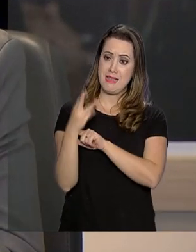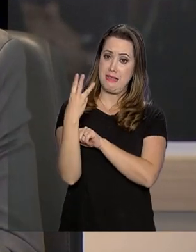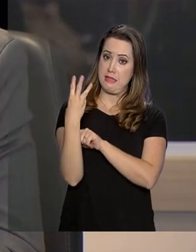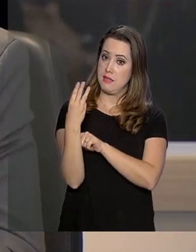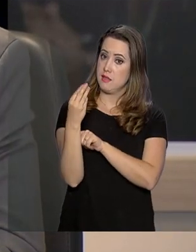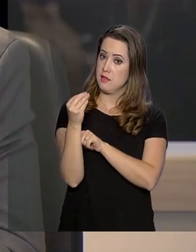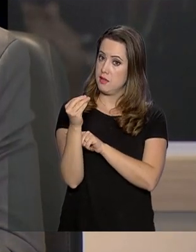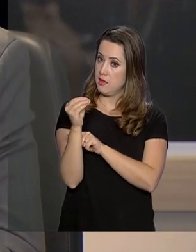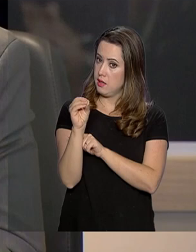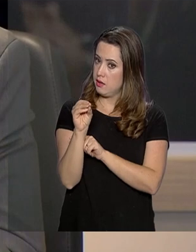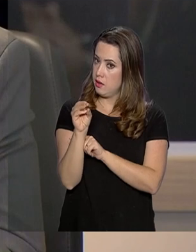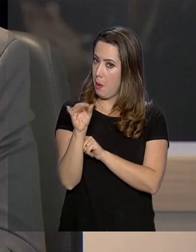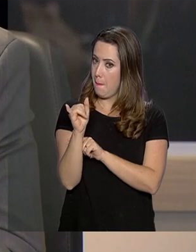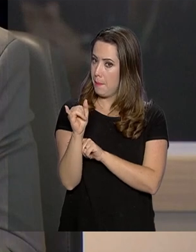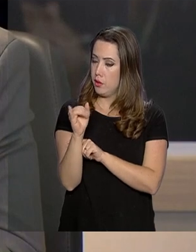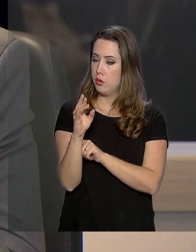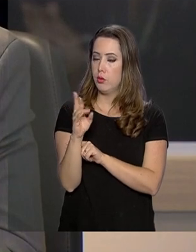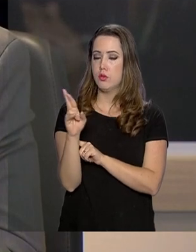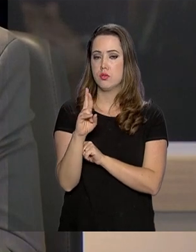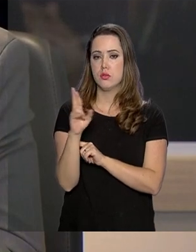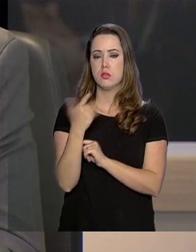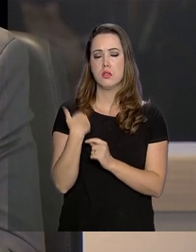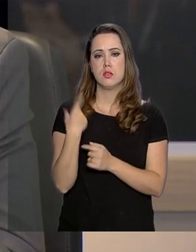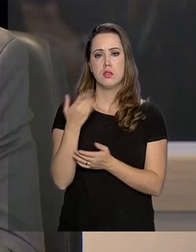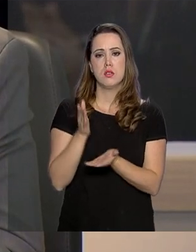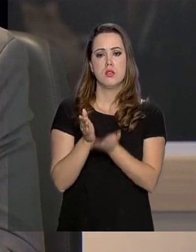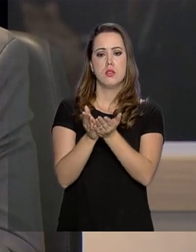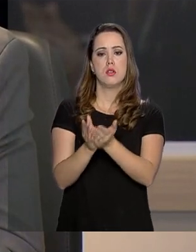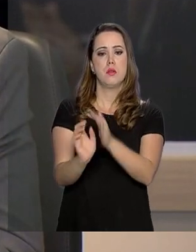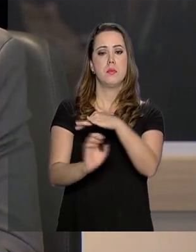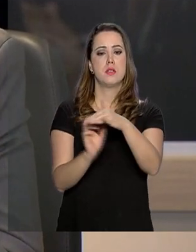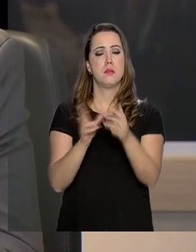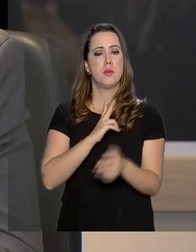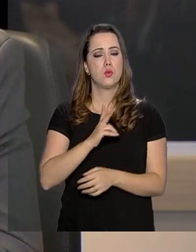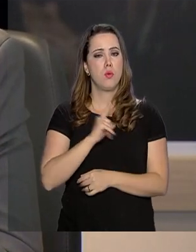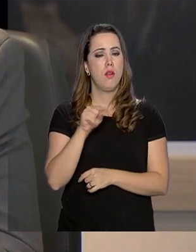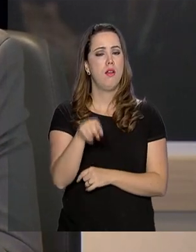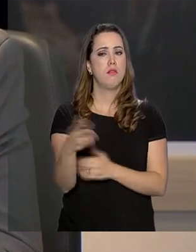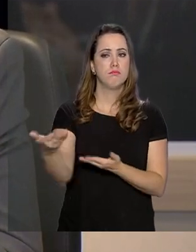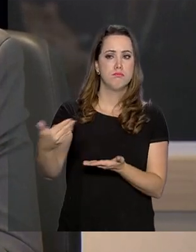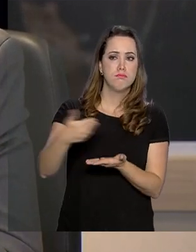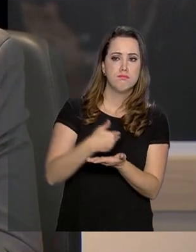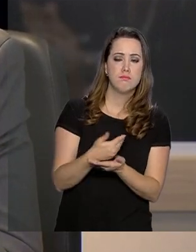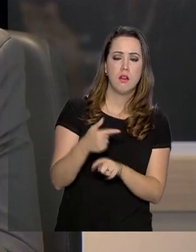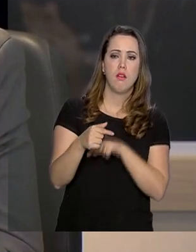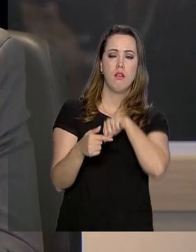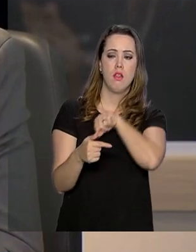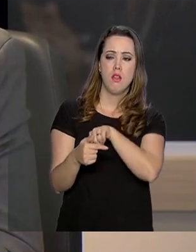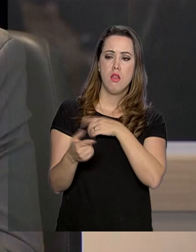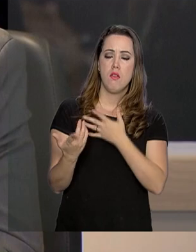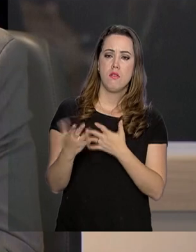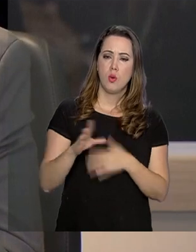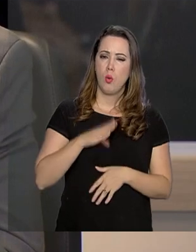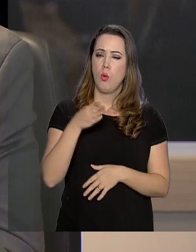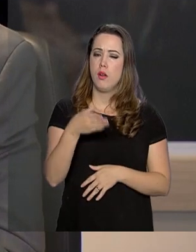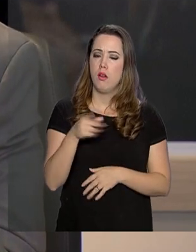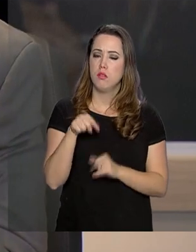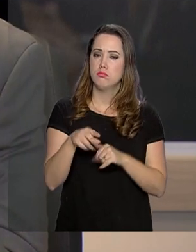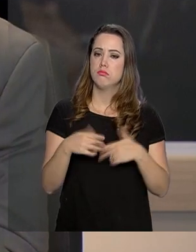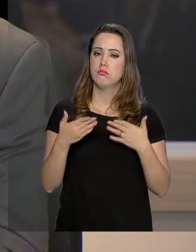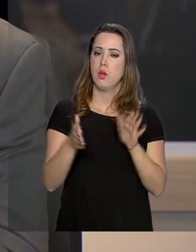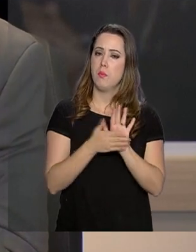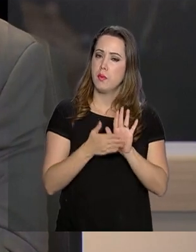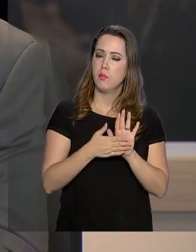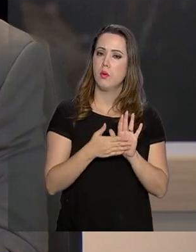concebido um terminal com uma visão e vem a iniciativa privada né com toda com toda a sua ousadia né E